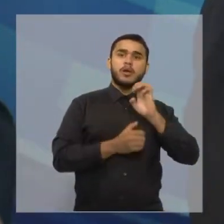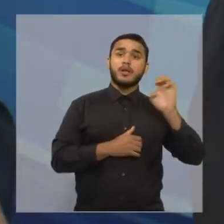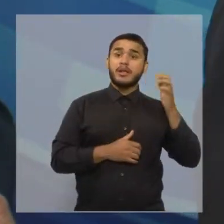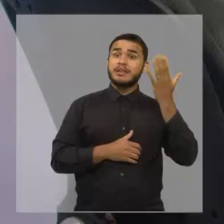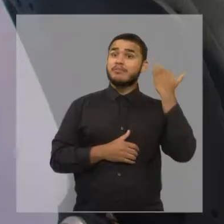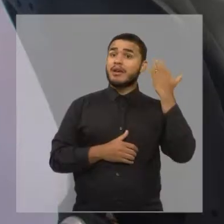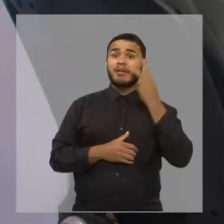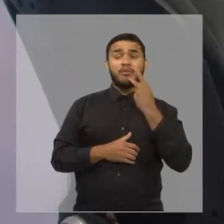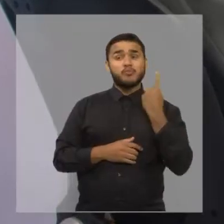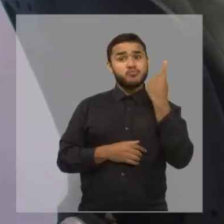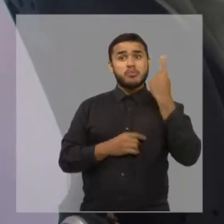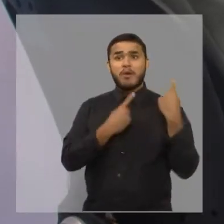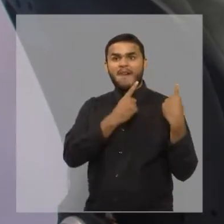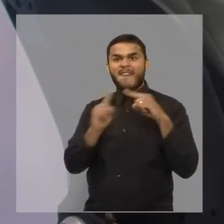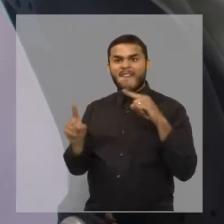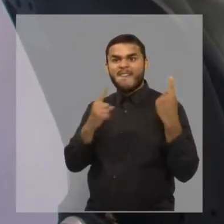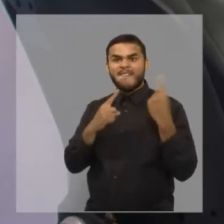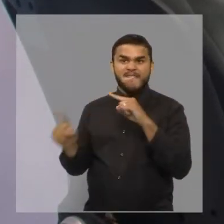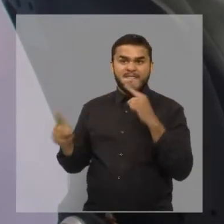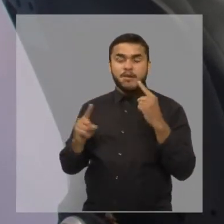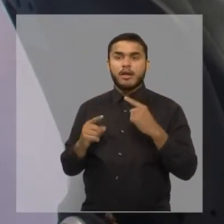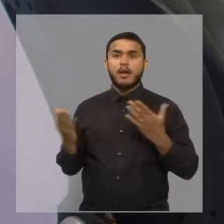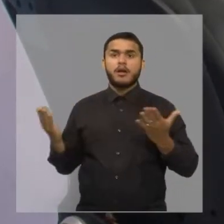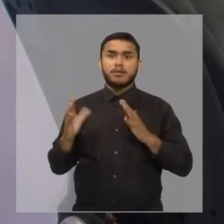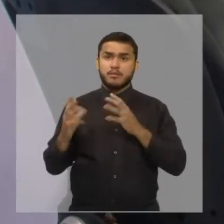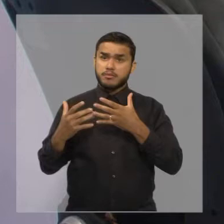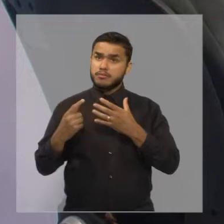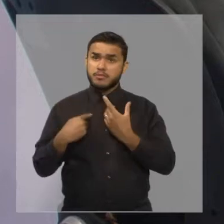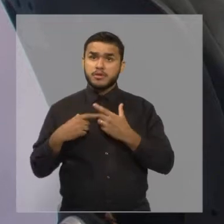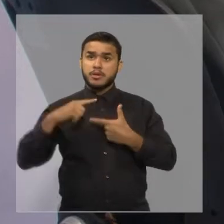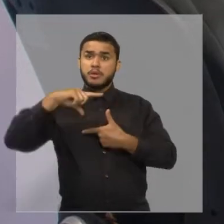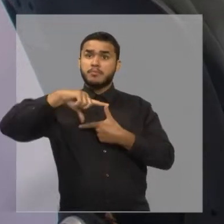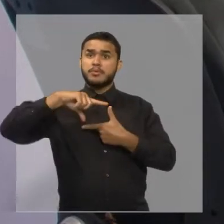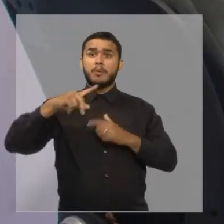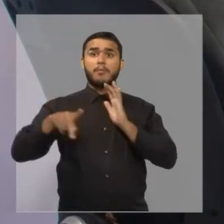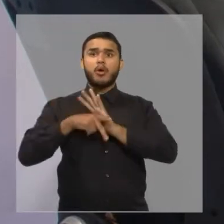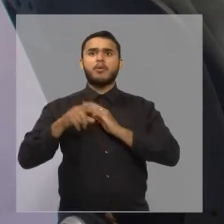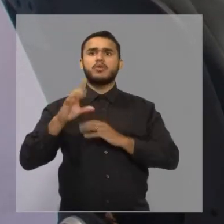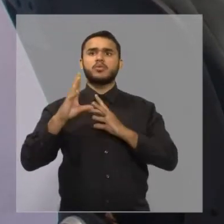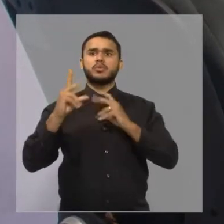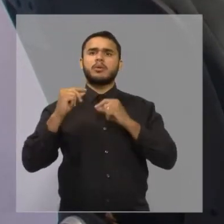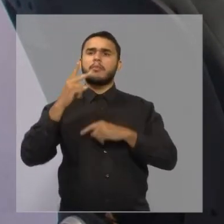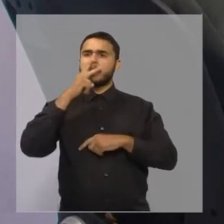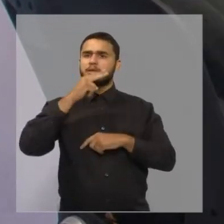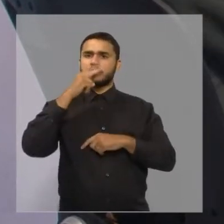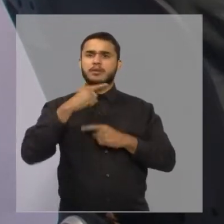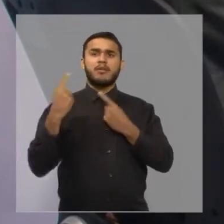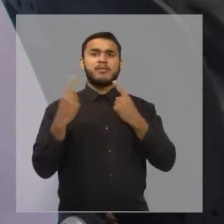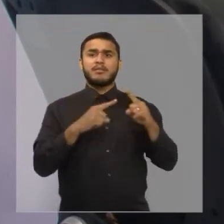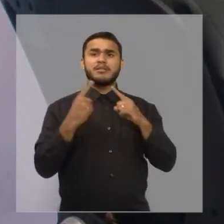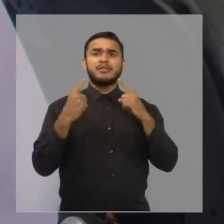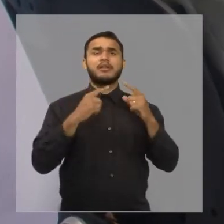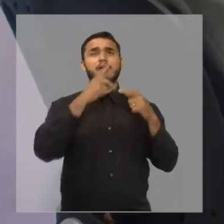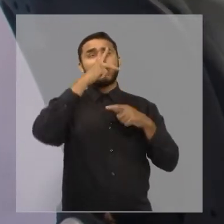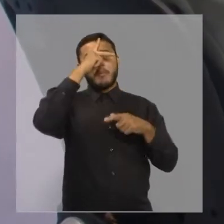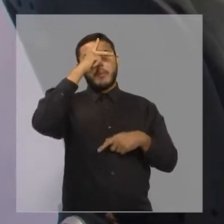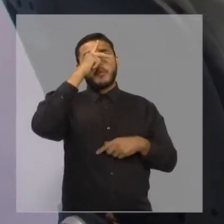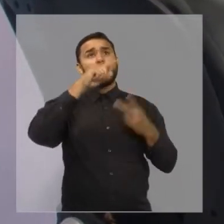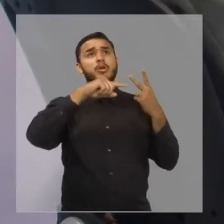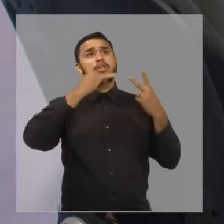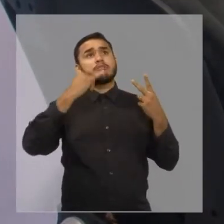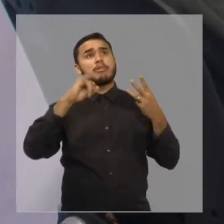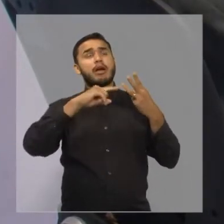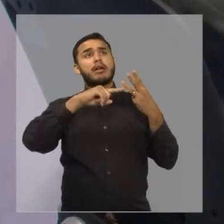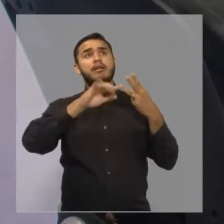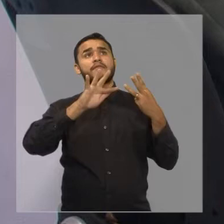agredia. Agora vem os conservadores, estão agredindo também. Esse é um fenômeno do Brasil, dos Estados Unidos, das Filipinas, da Polônia, da Itália.